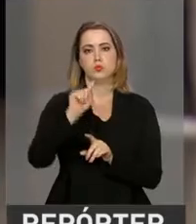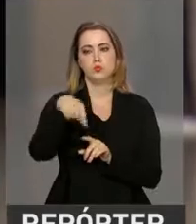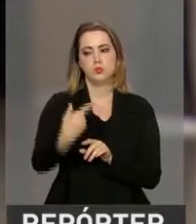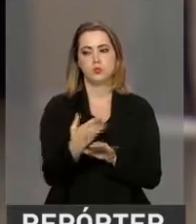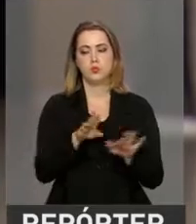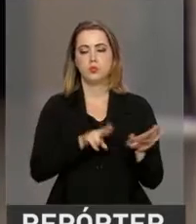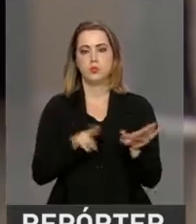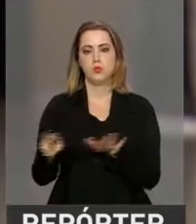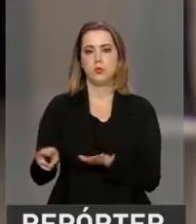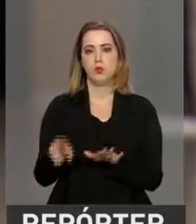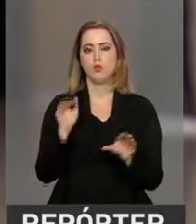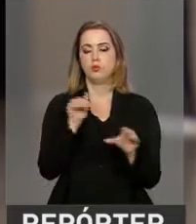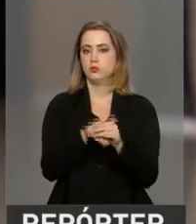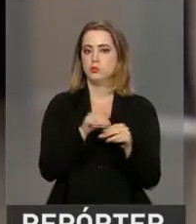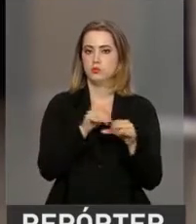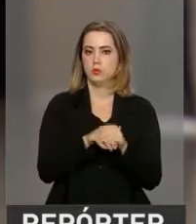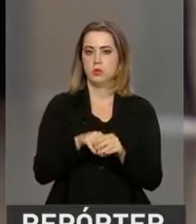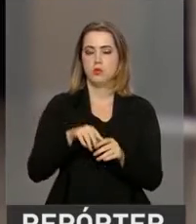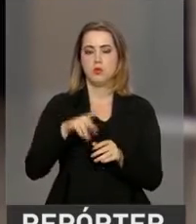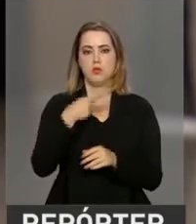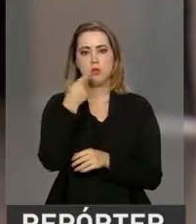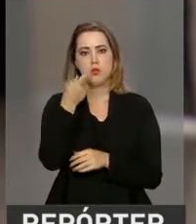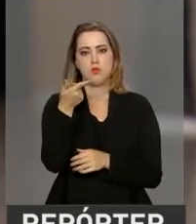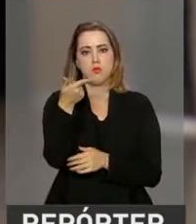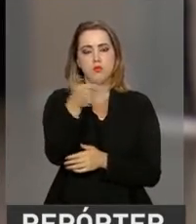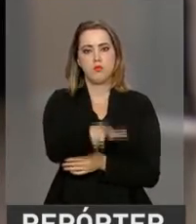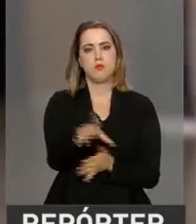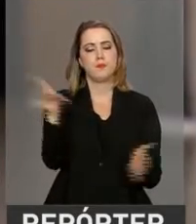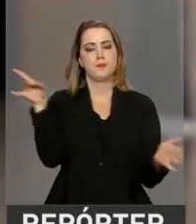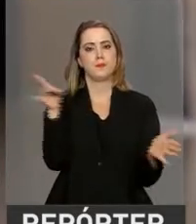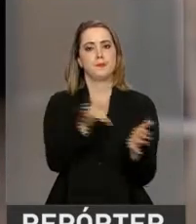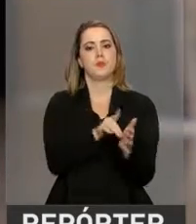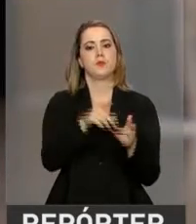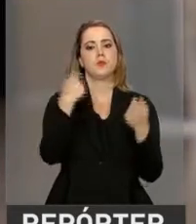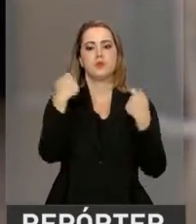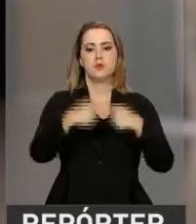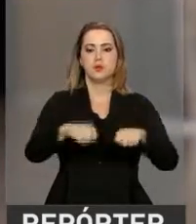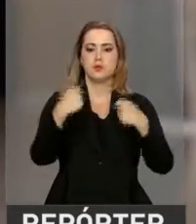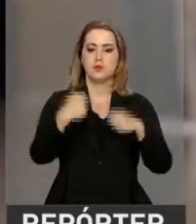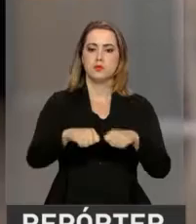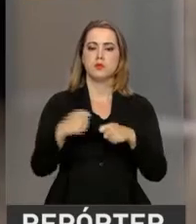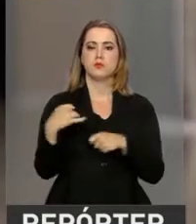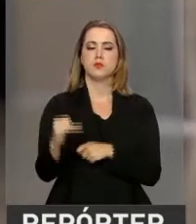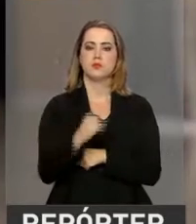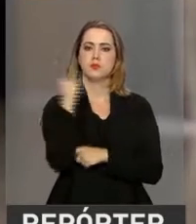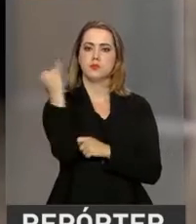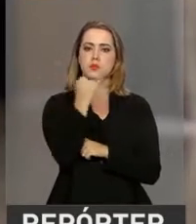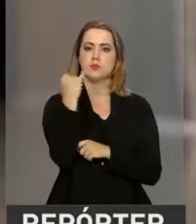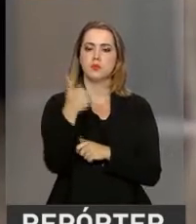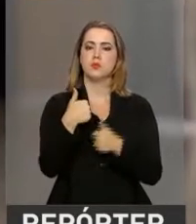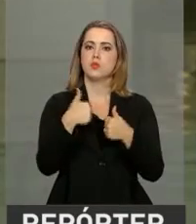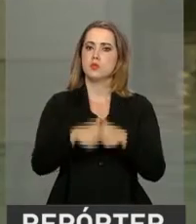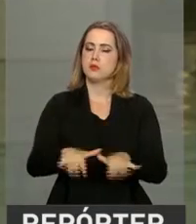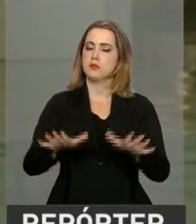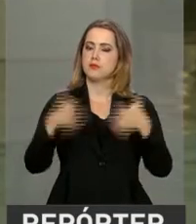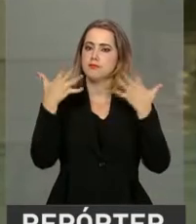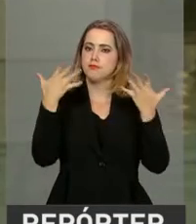mas reafirmou com convicção da necessidade, da importância e está